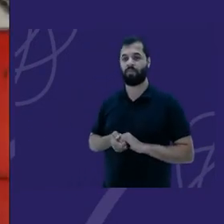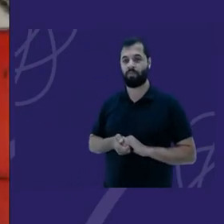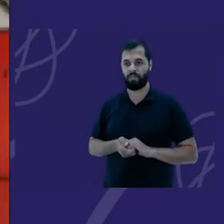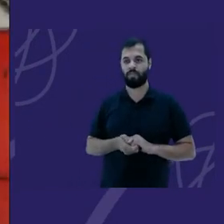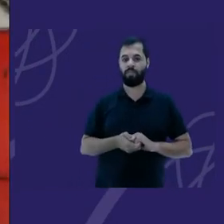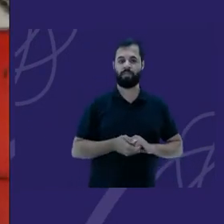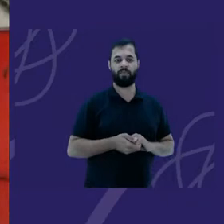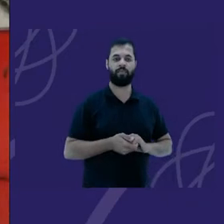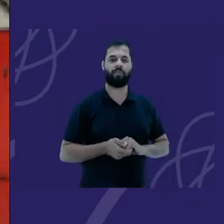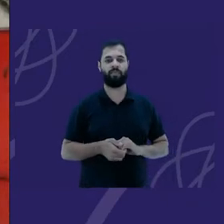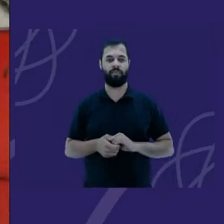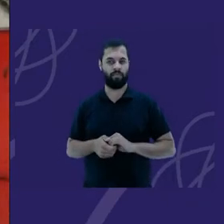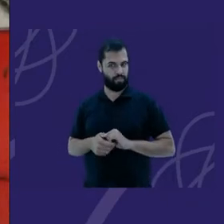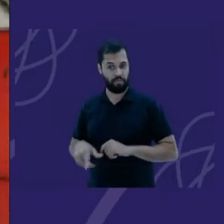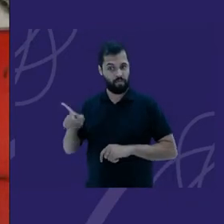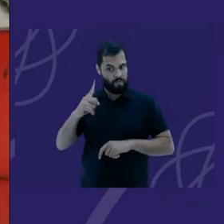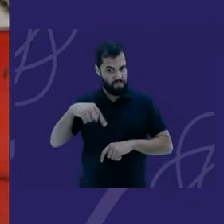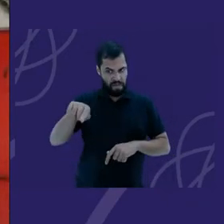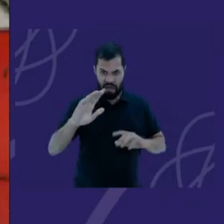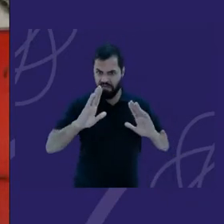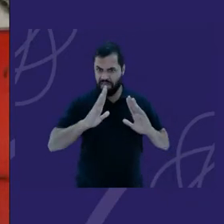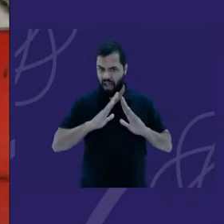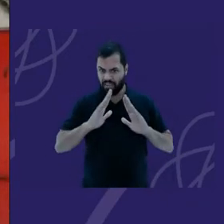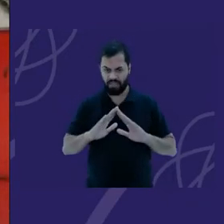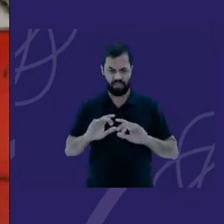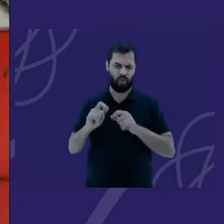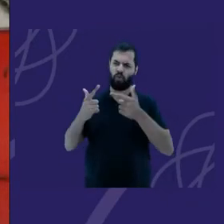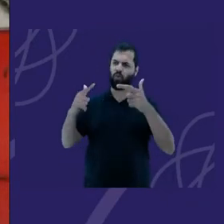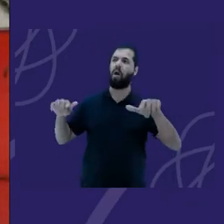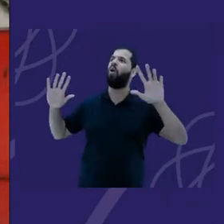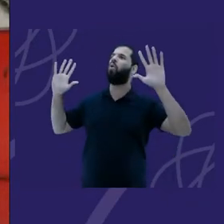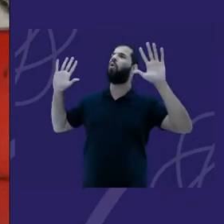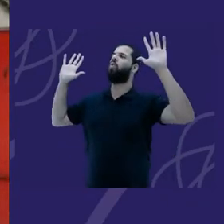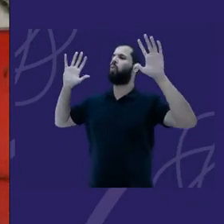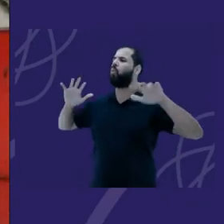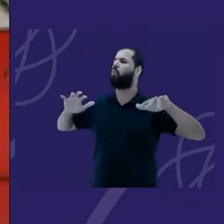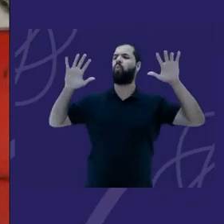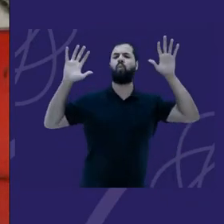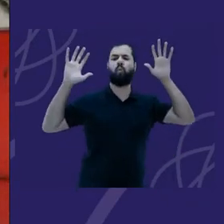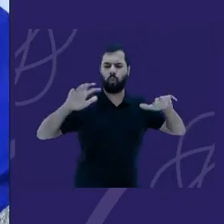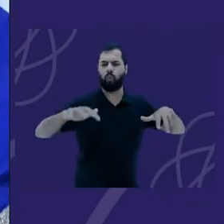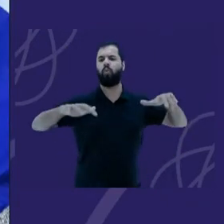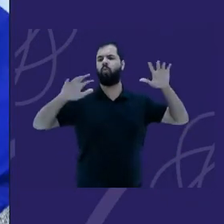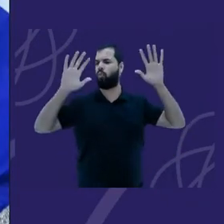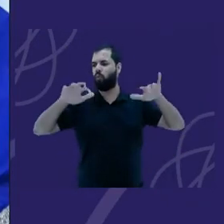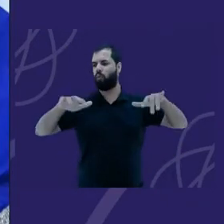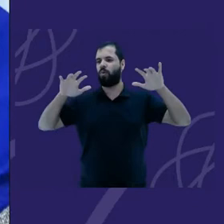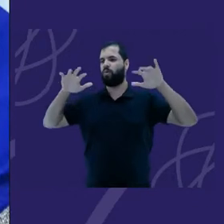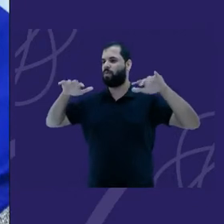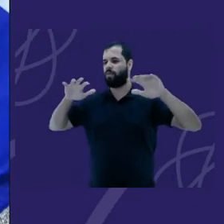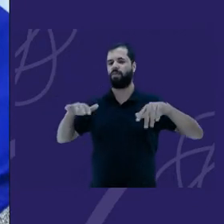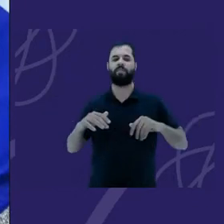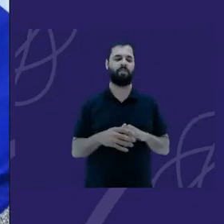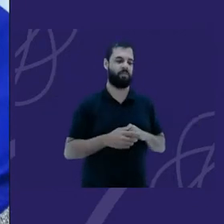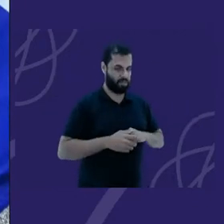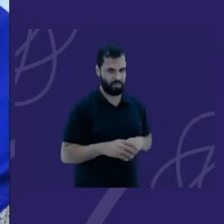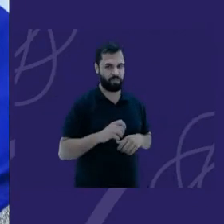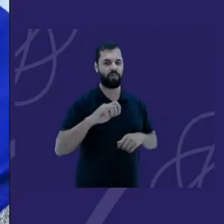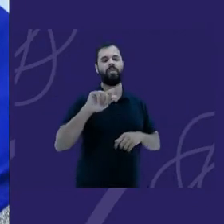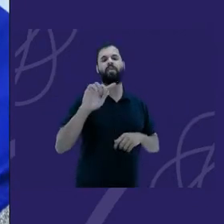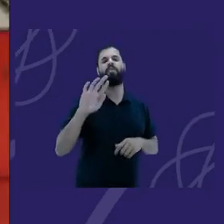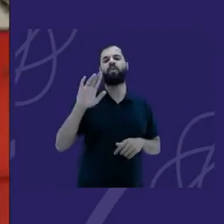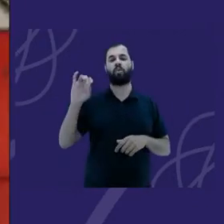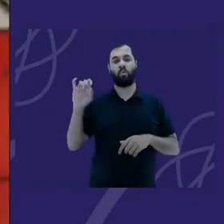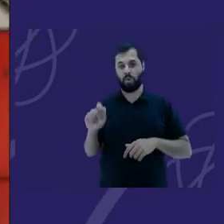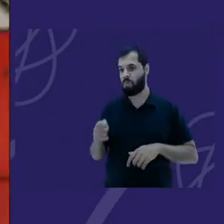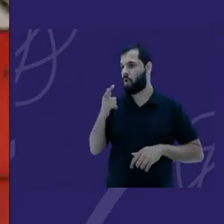não enjoa. Chuva fininha é garoa, é garoa. Homem que é homem